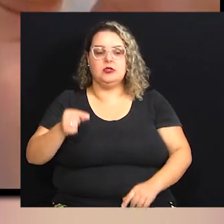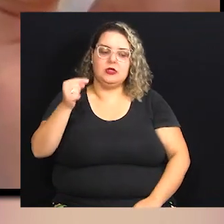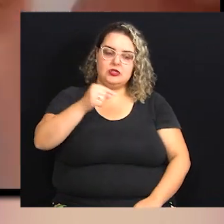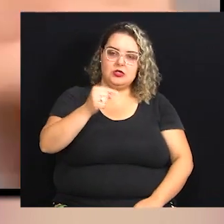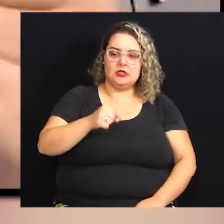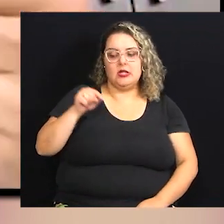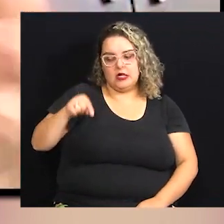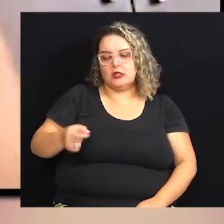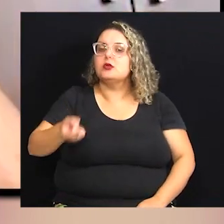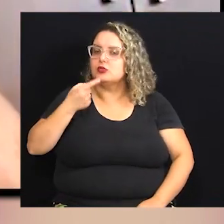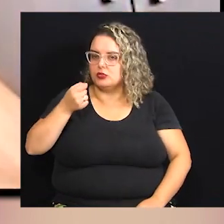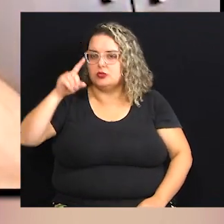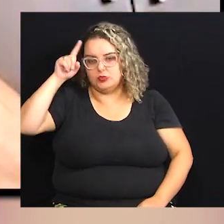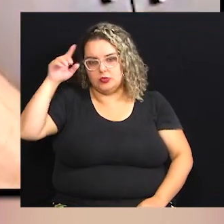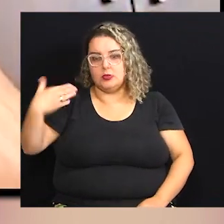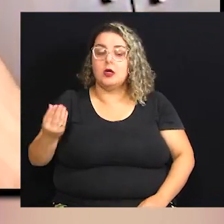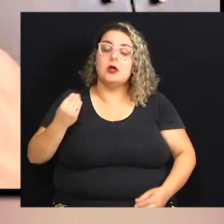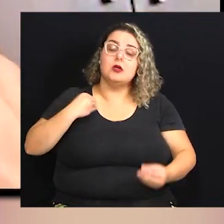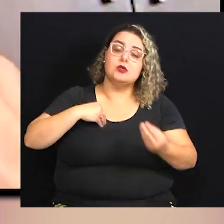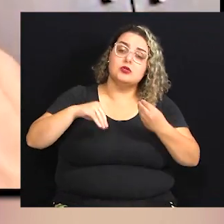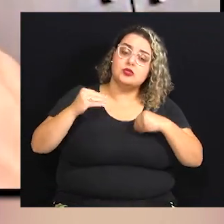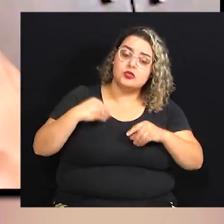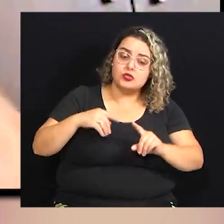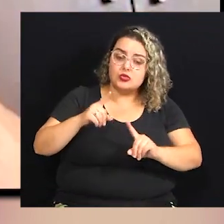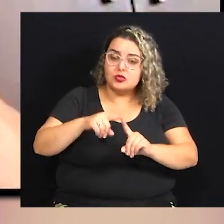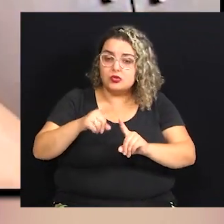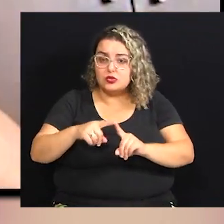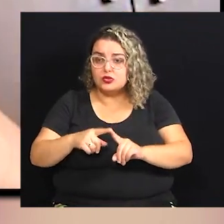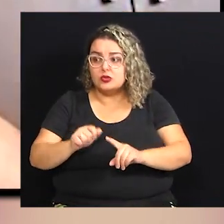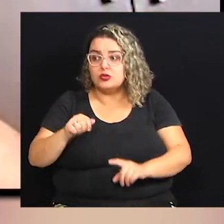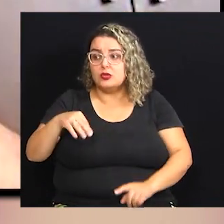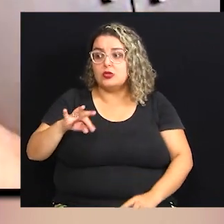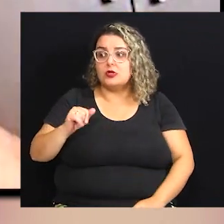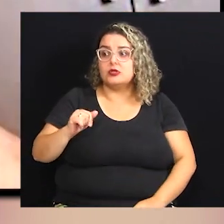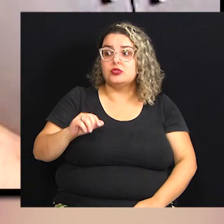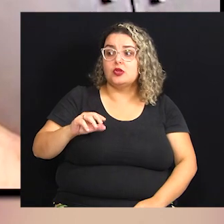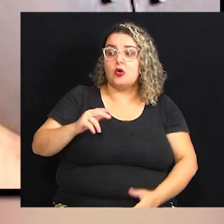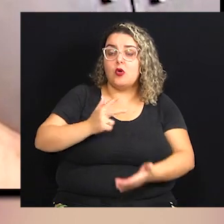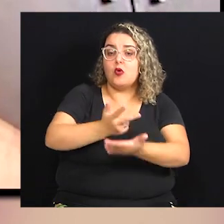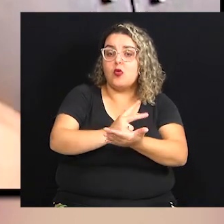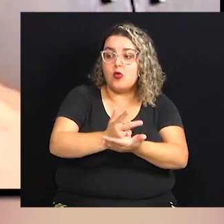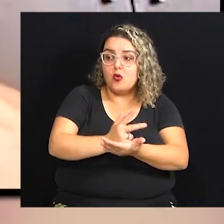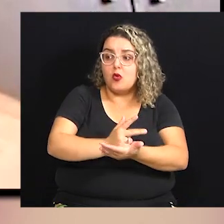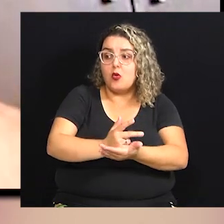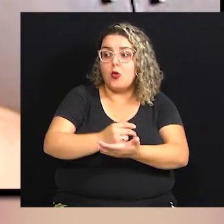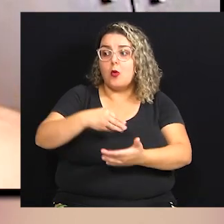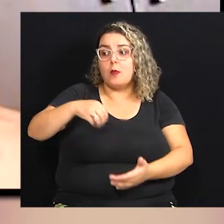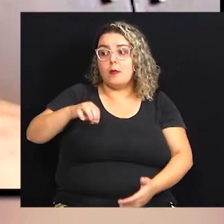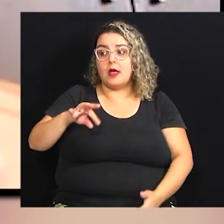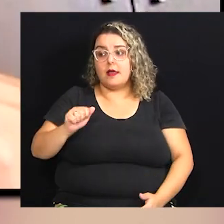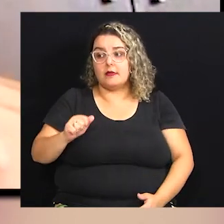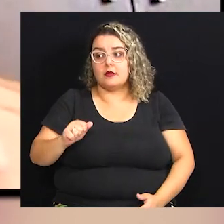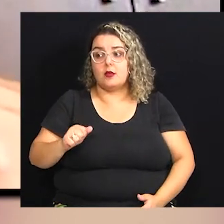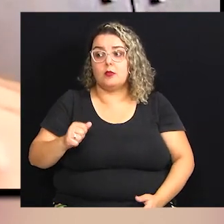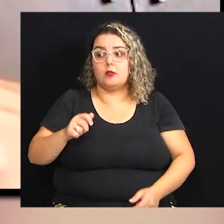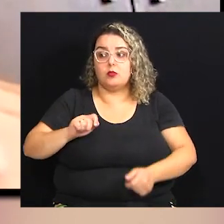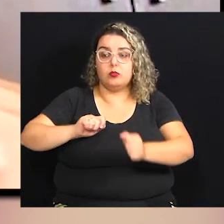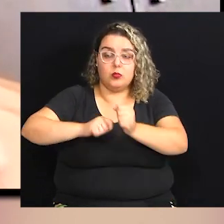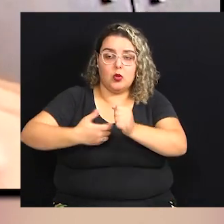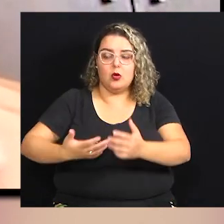dessa. Entram alguns tipos de antidepressivos, alguns tipos de anticonvulsivantes, beta-bloqueadores, que